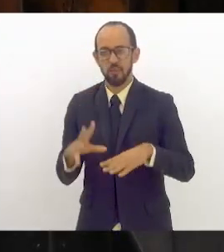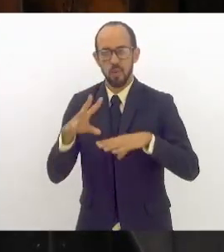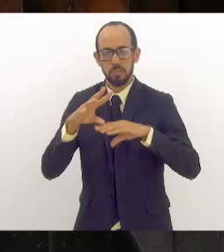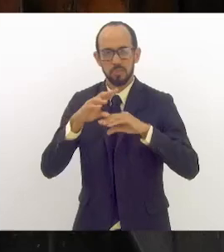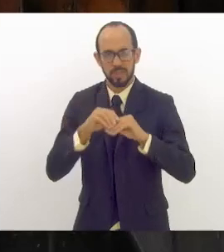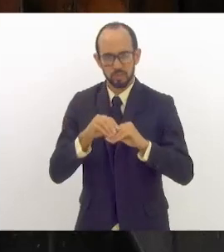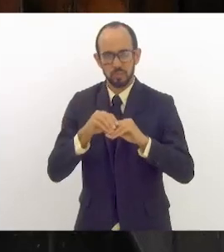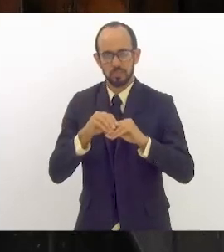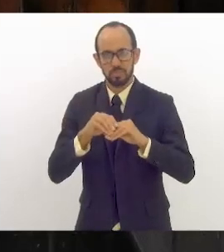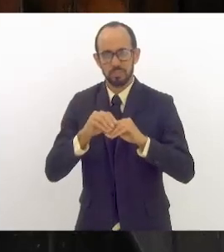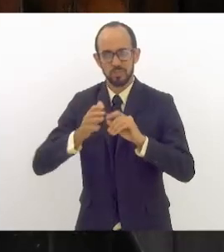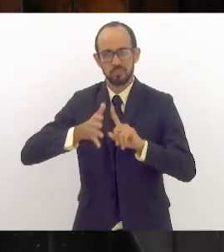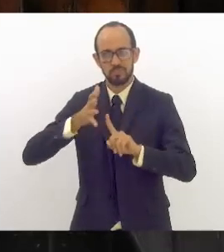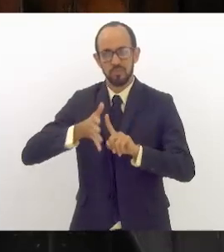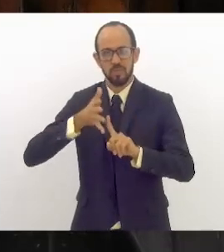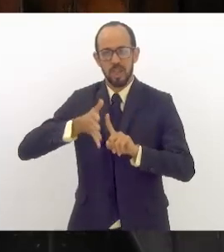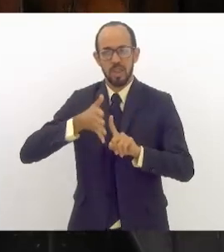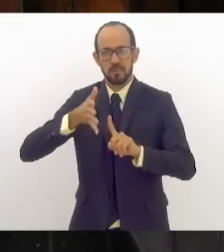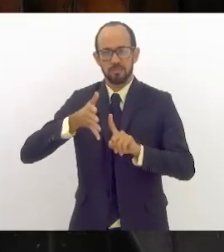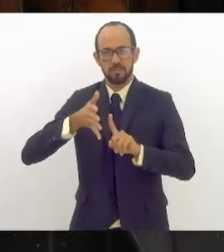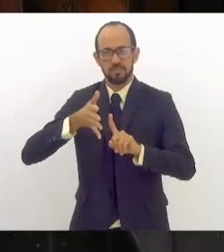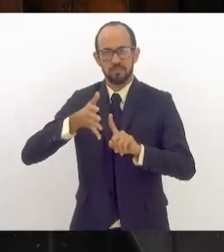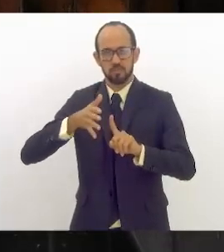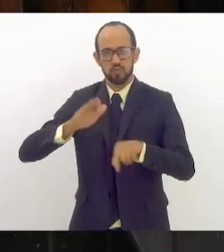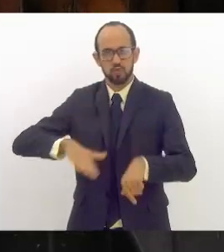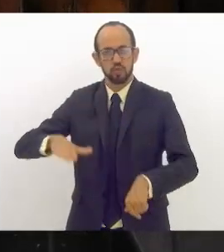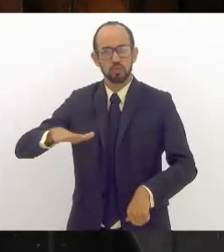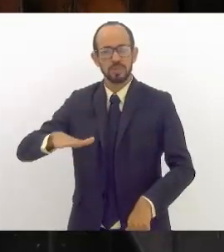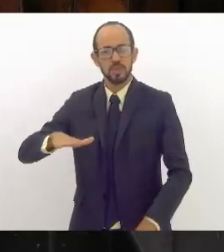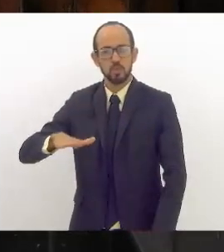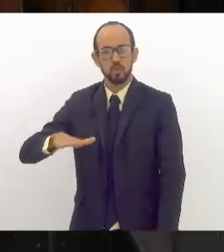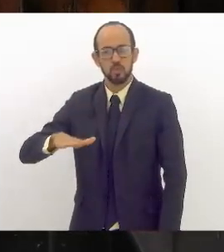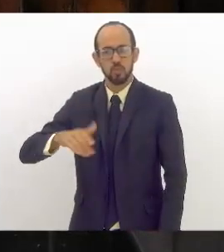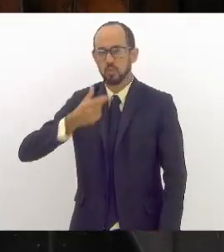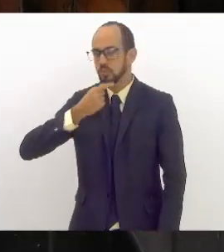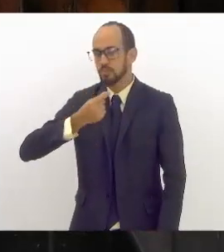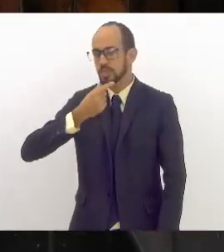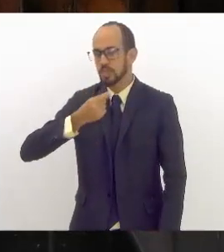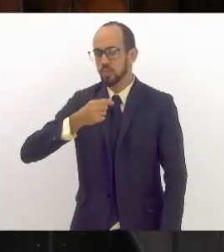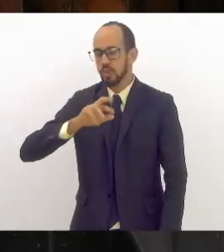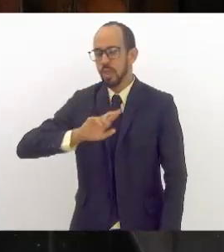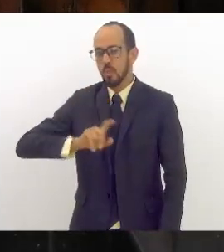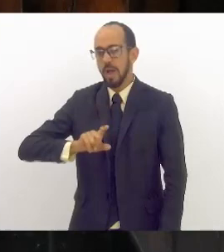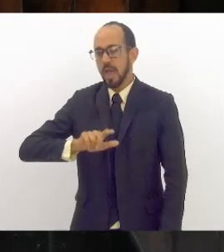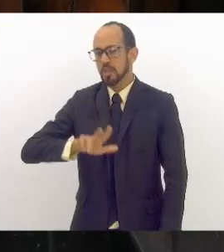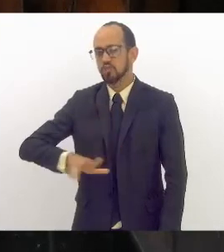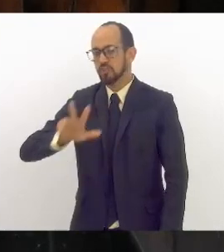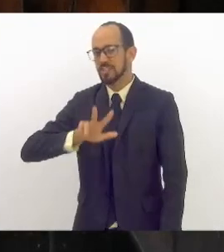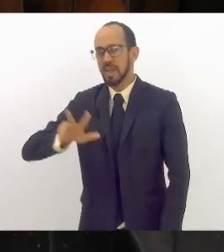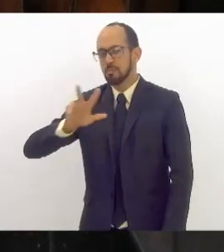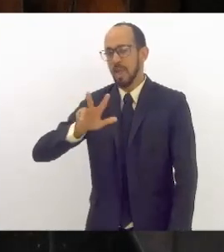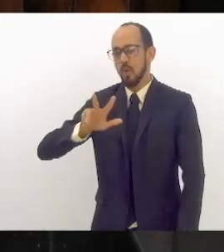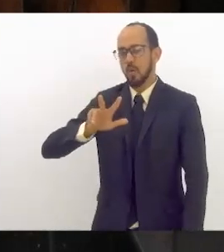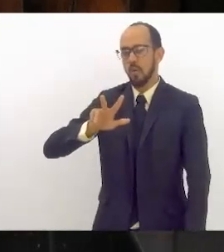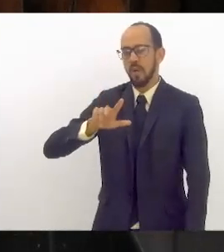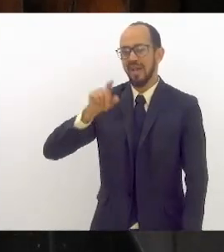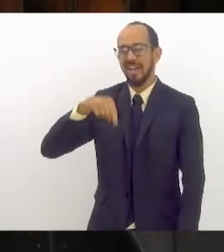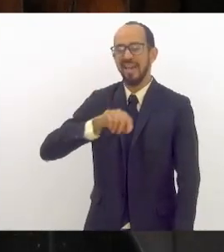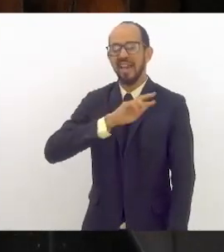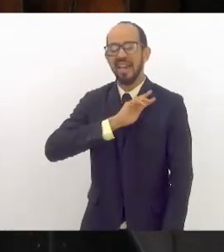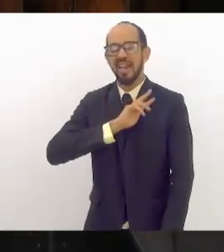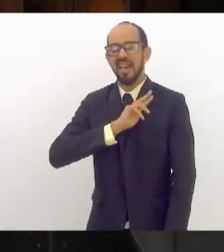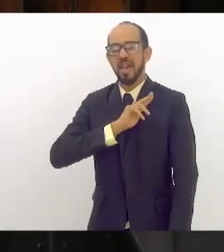para uma breve fala de um menino que não é de Vila Isabel aqui é ilha do